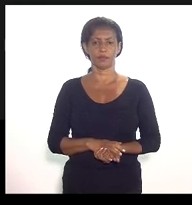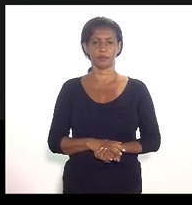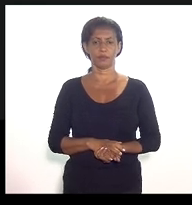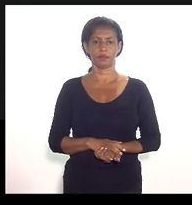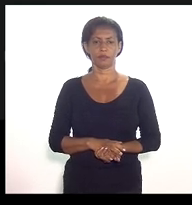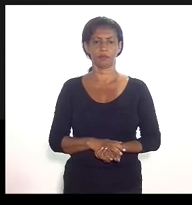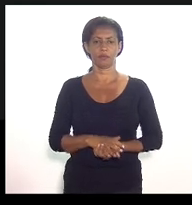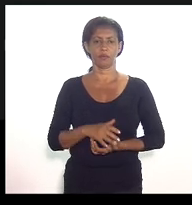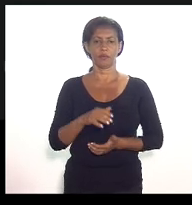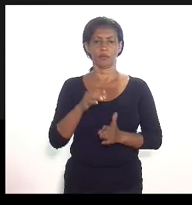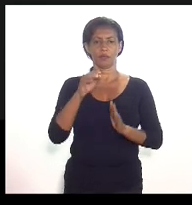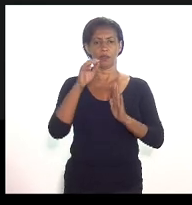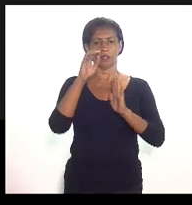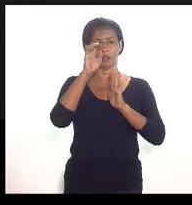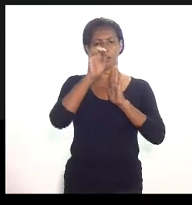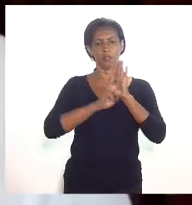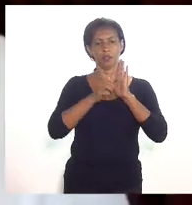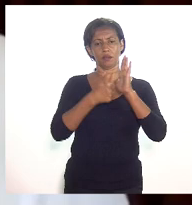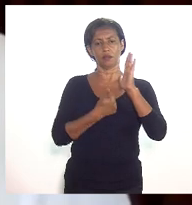16 da pauta.